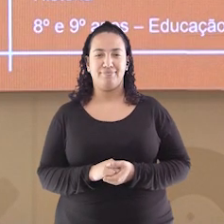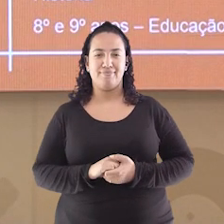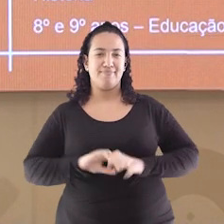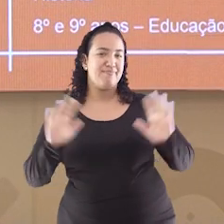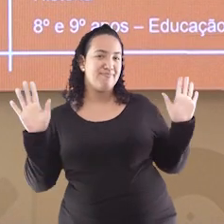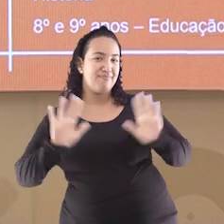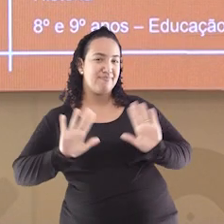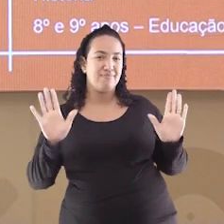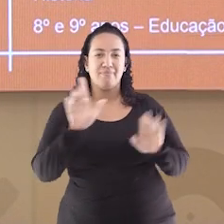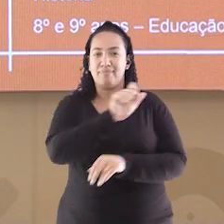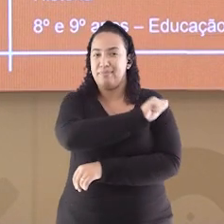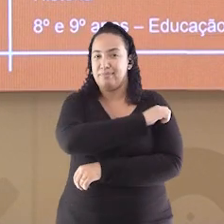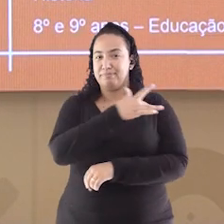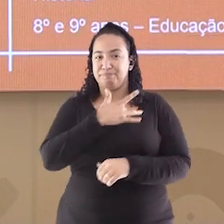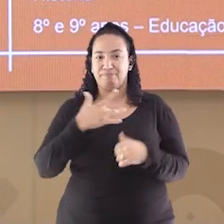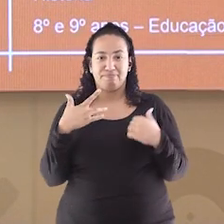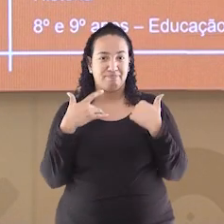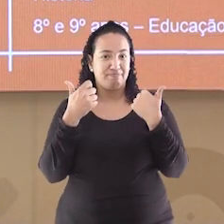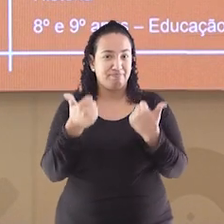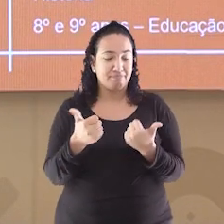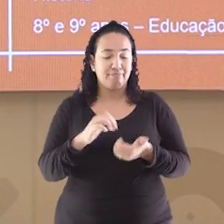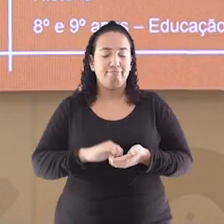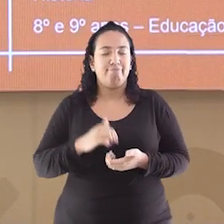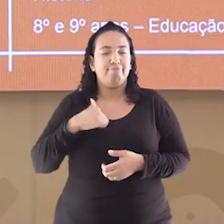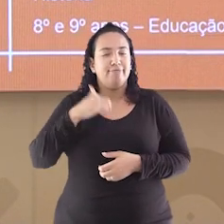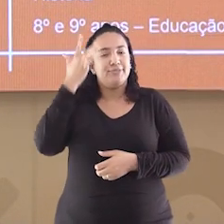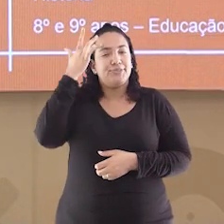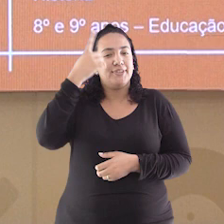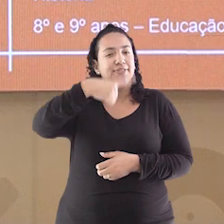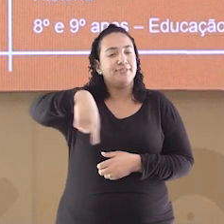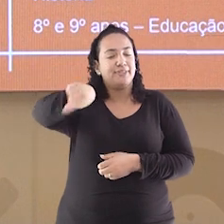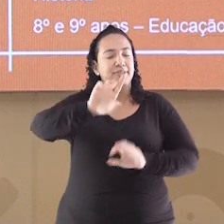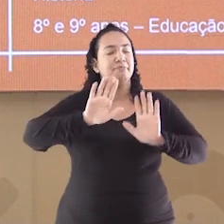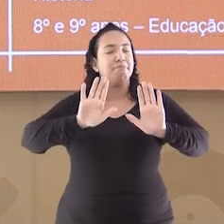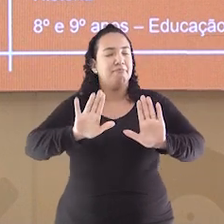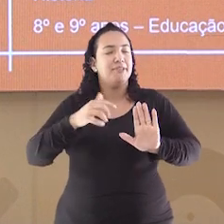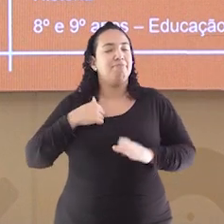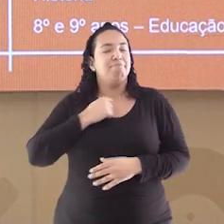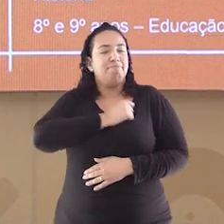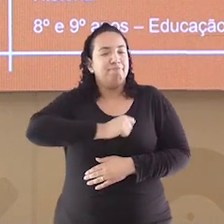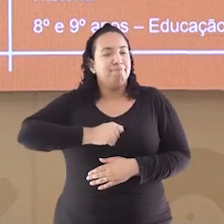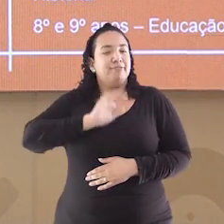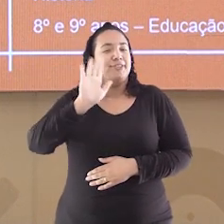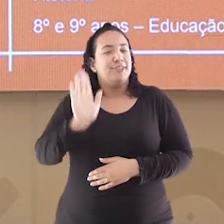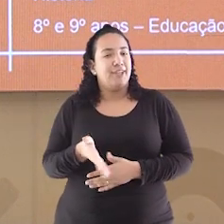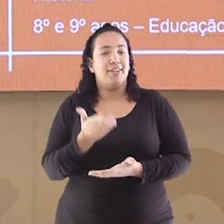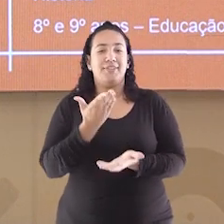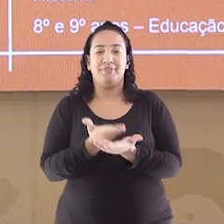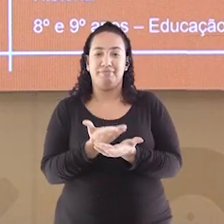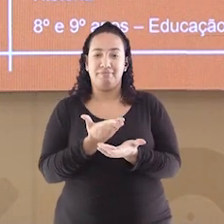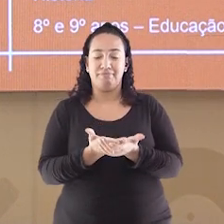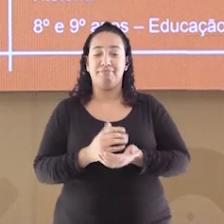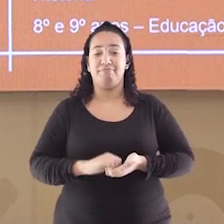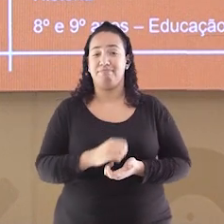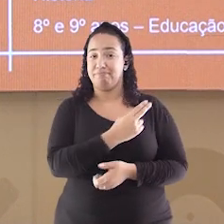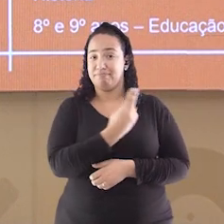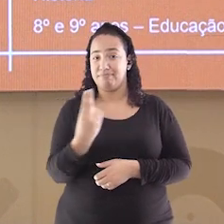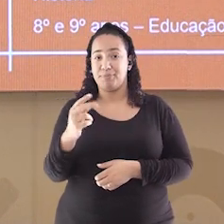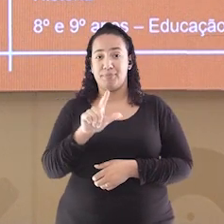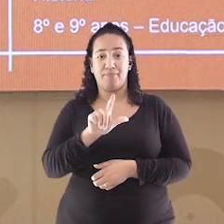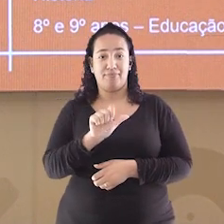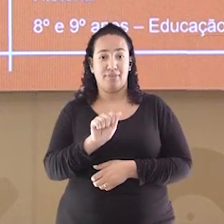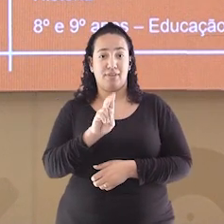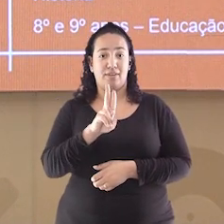Olá, estudantes, tudo bem com vocês? Não sei vocês, mas eu já estava morrendo de saudades das nossas aulas. Meu nome é Laura